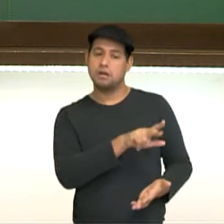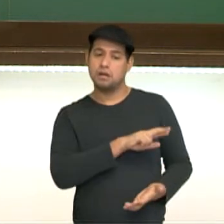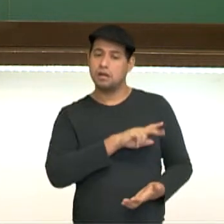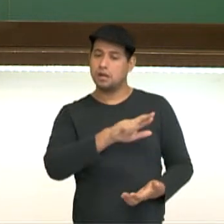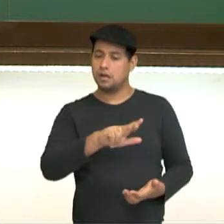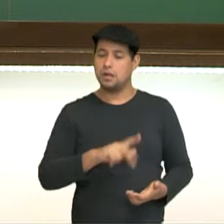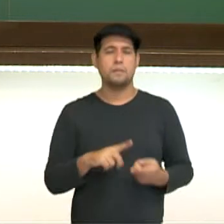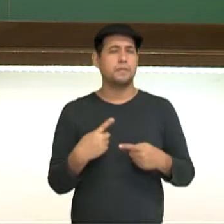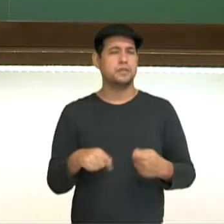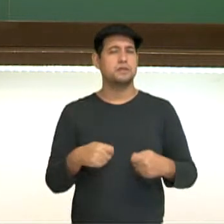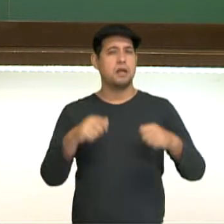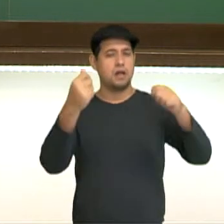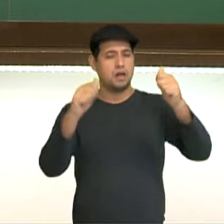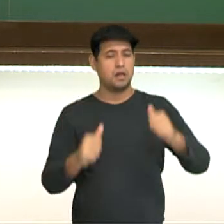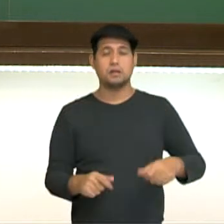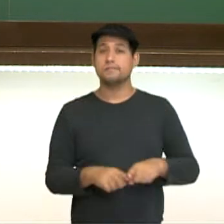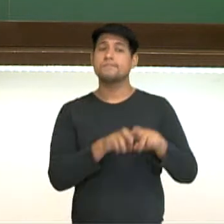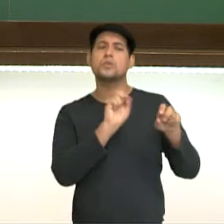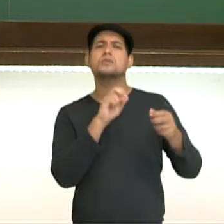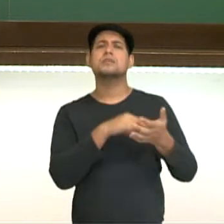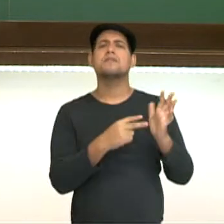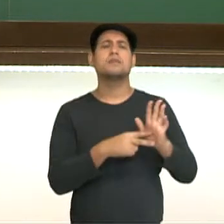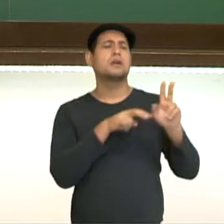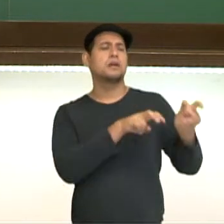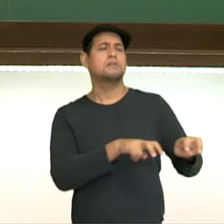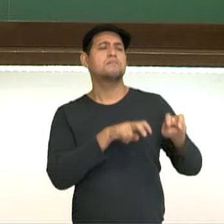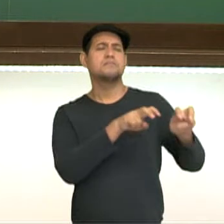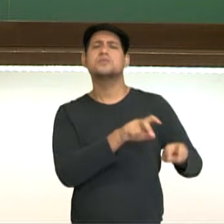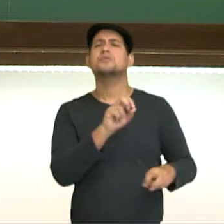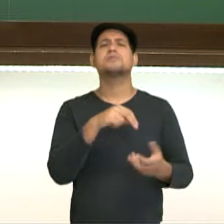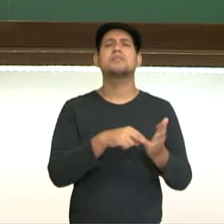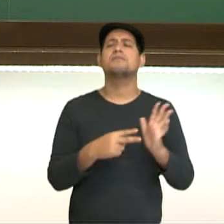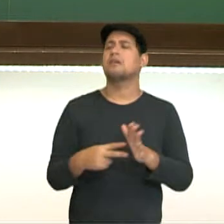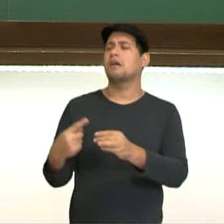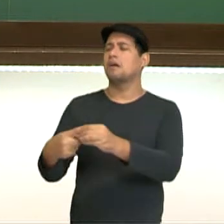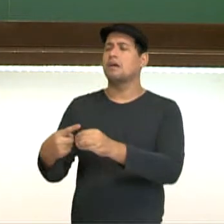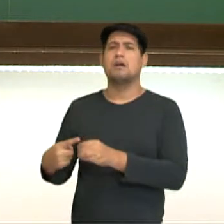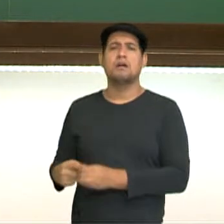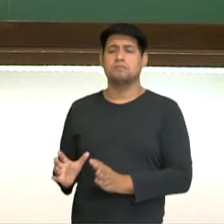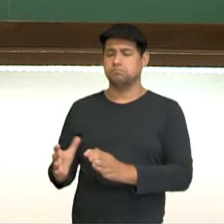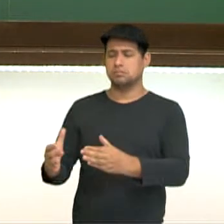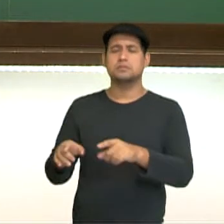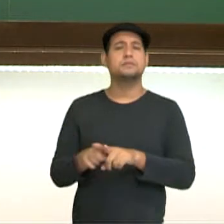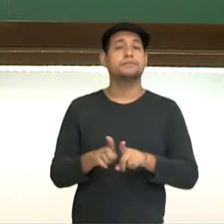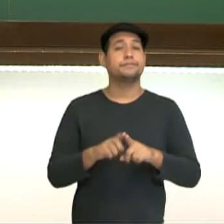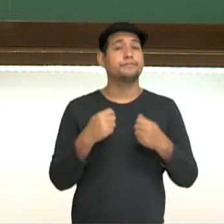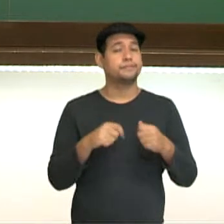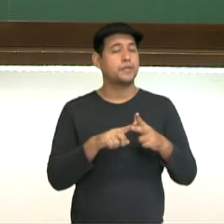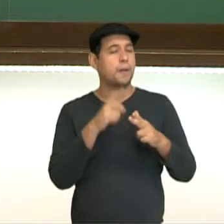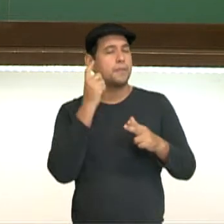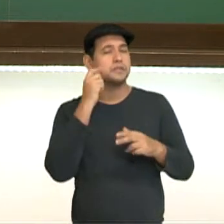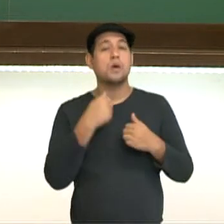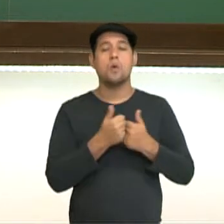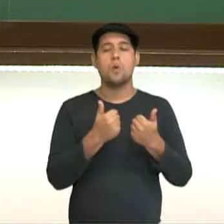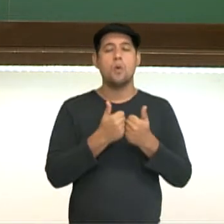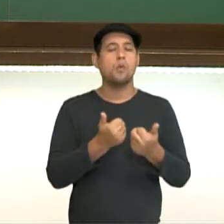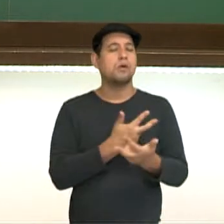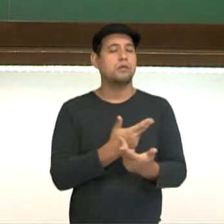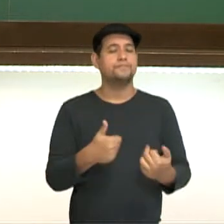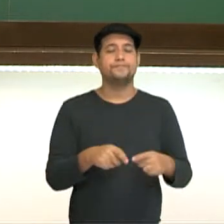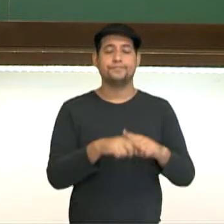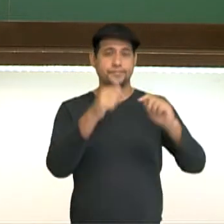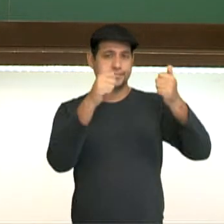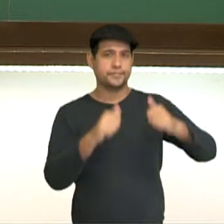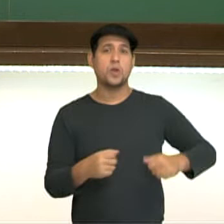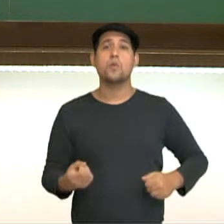temos que analisar o contexto de rural e urbano, temos que conter a realidade de infraestrutura dos transportes, temos que